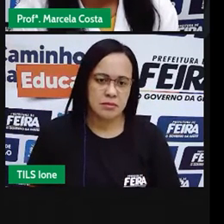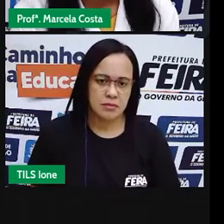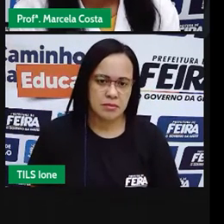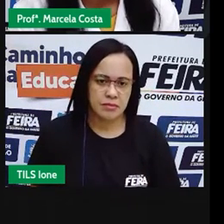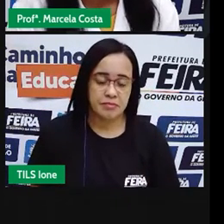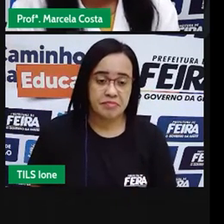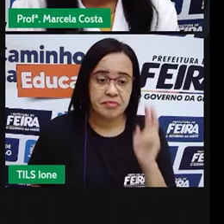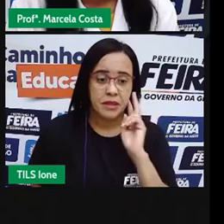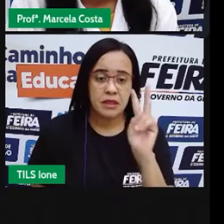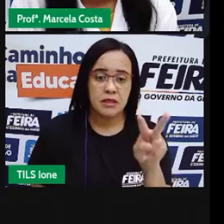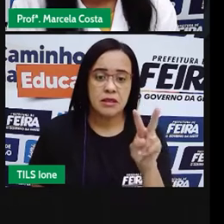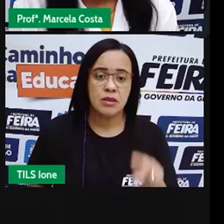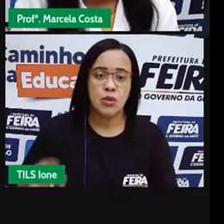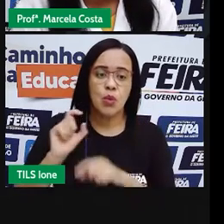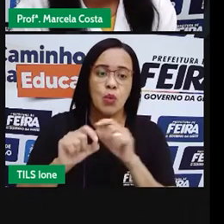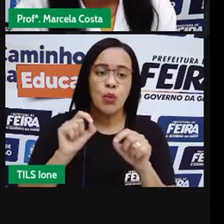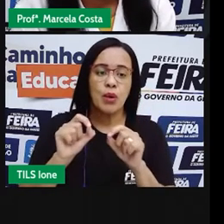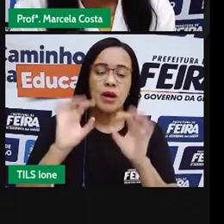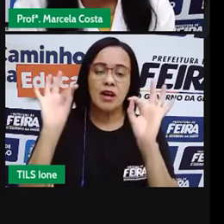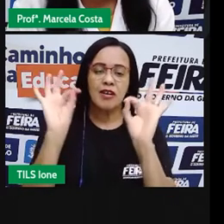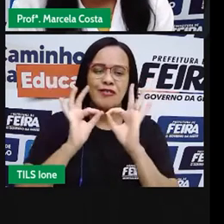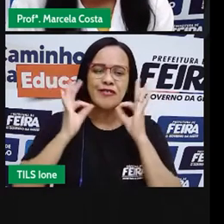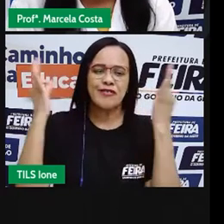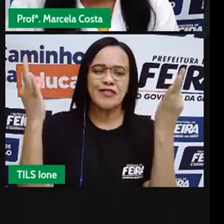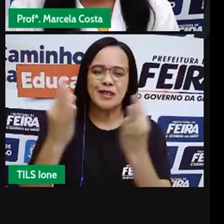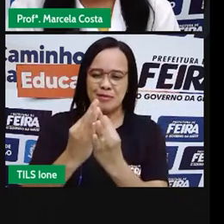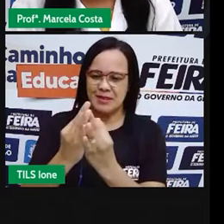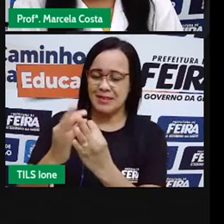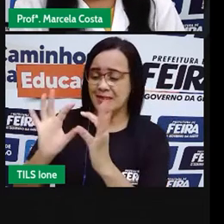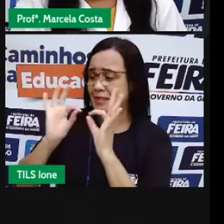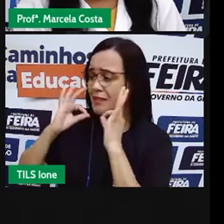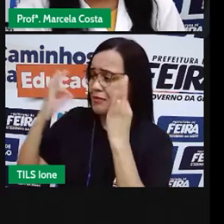um beijo tchau família que